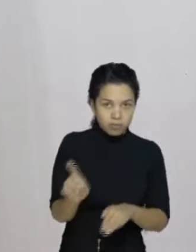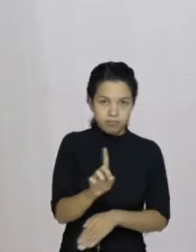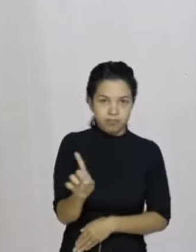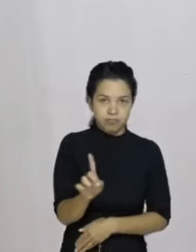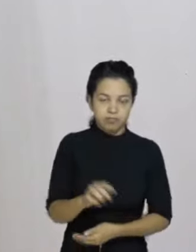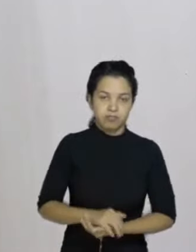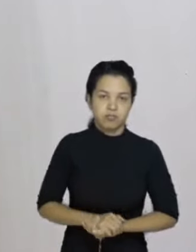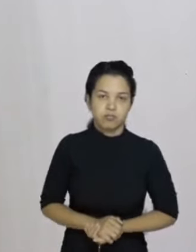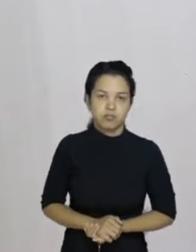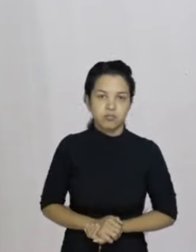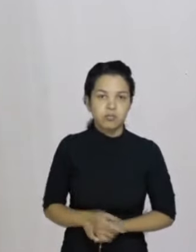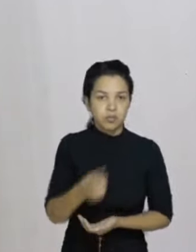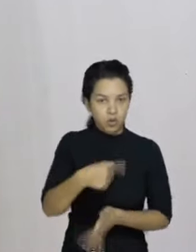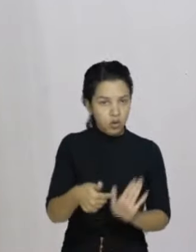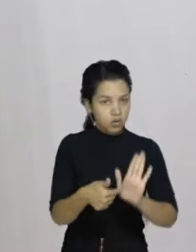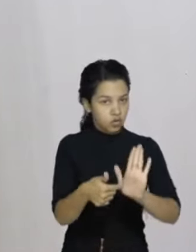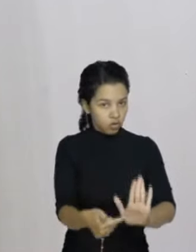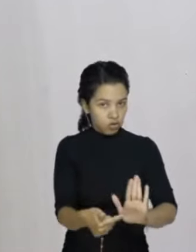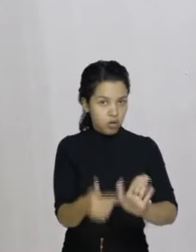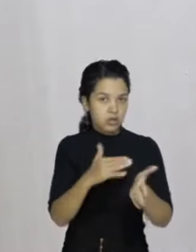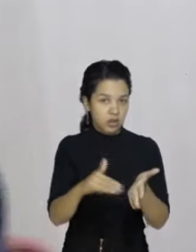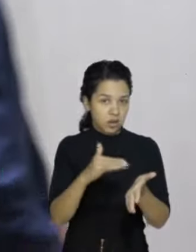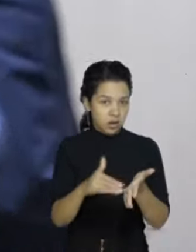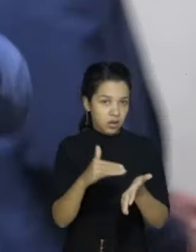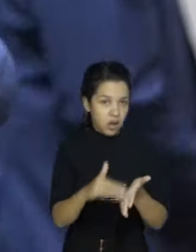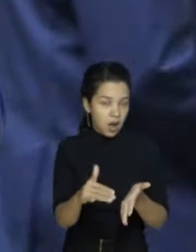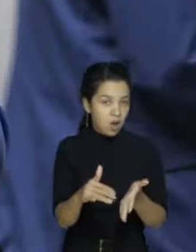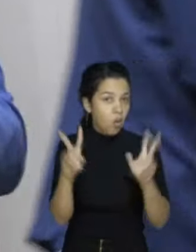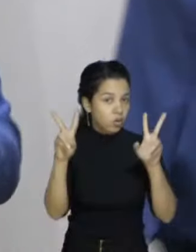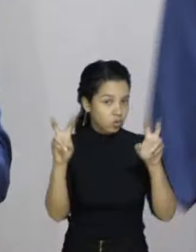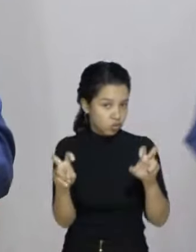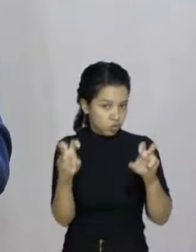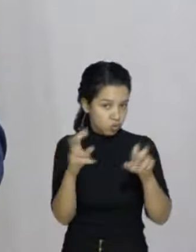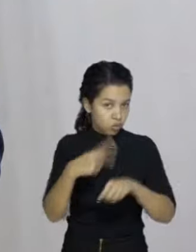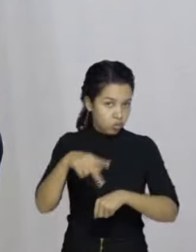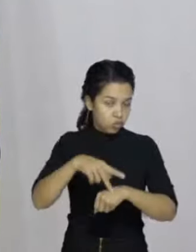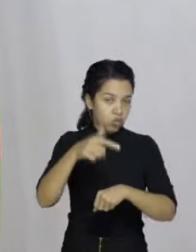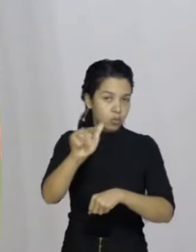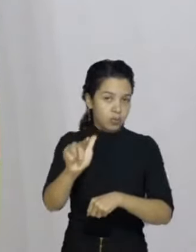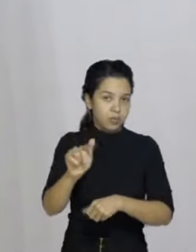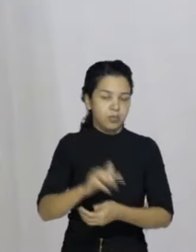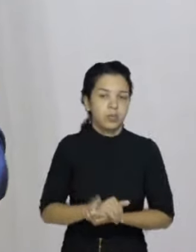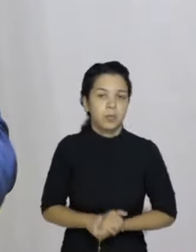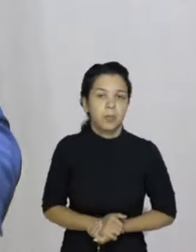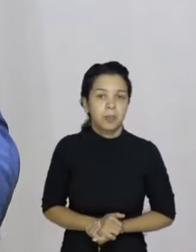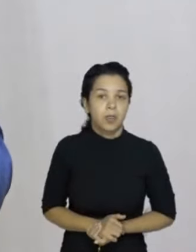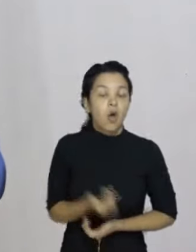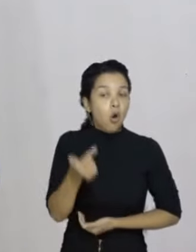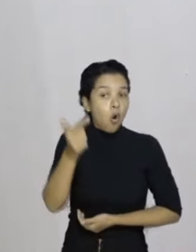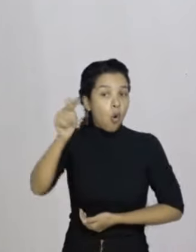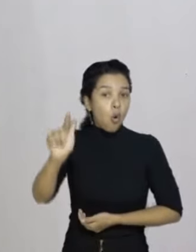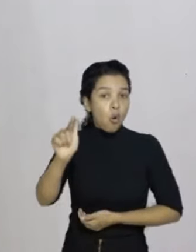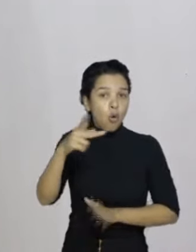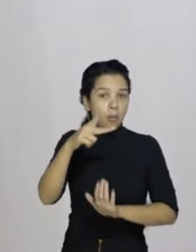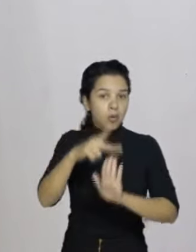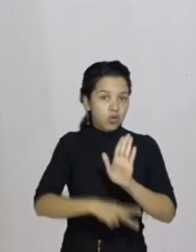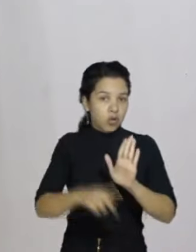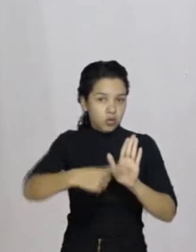essa indicação já está sendo feita para o secretário de assuntos internacionais outro grande é projeto que nós vamos buscar aqui